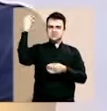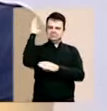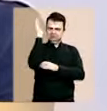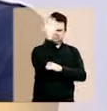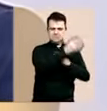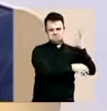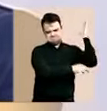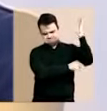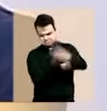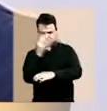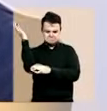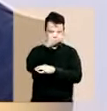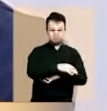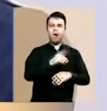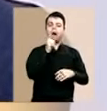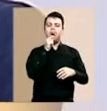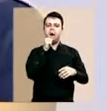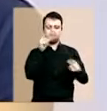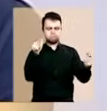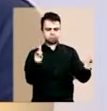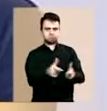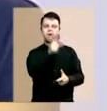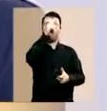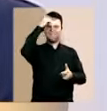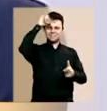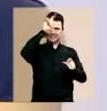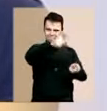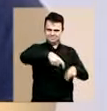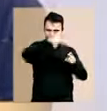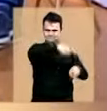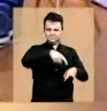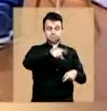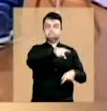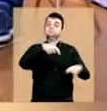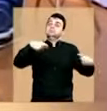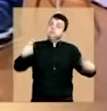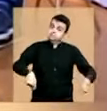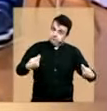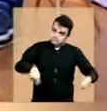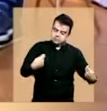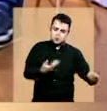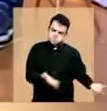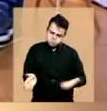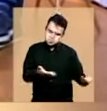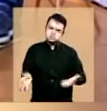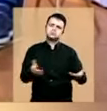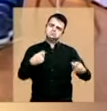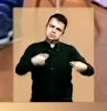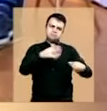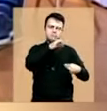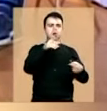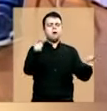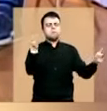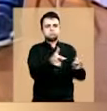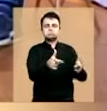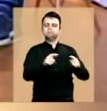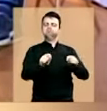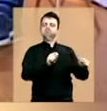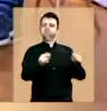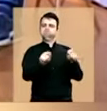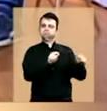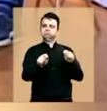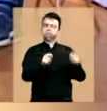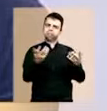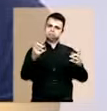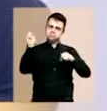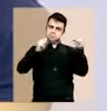estava reduzindo a quantidade de água na fazenda que eles produziam Danone. Dizer, o que era essencial para a produção deles. Então, assim, você tem um risco grande para